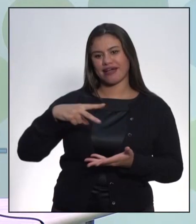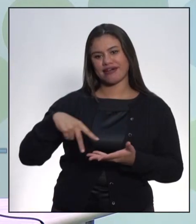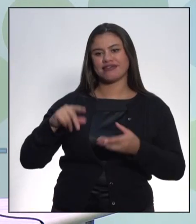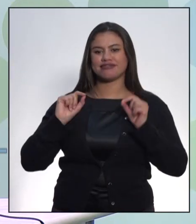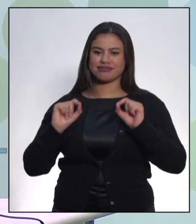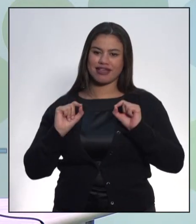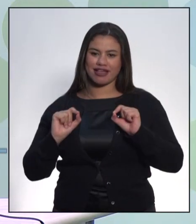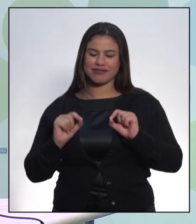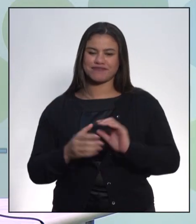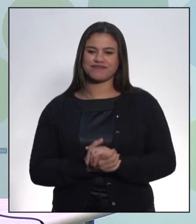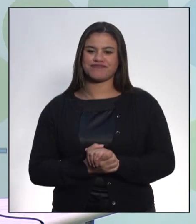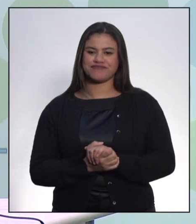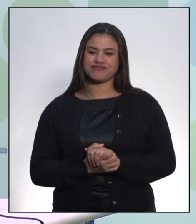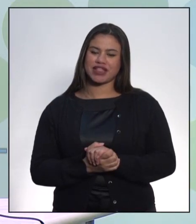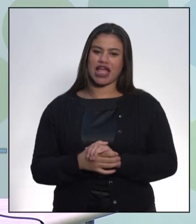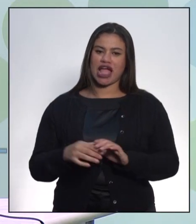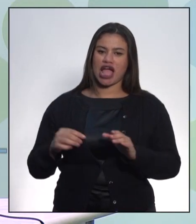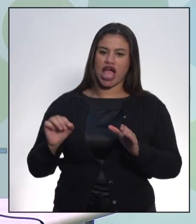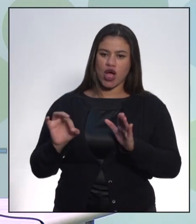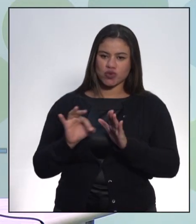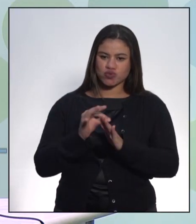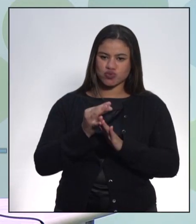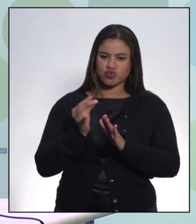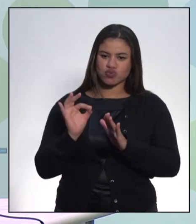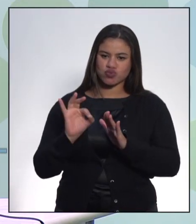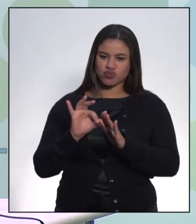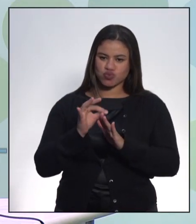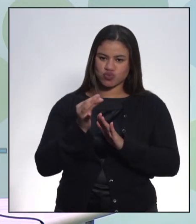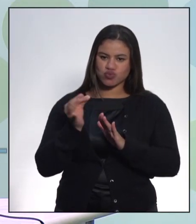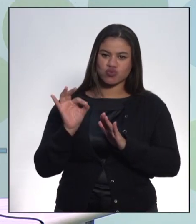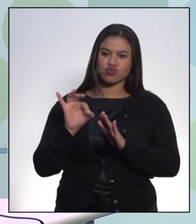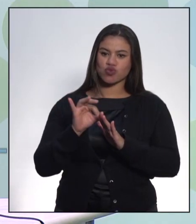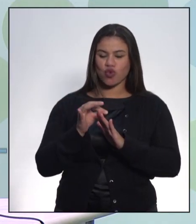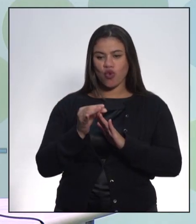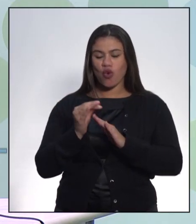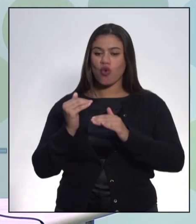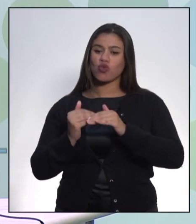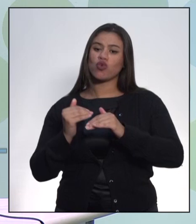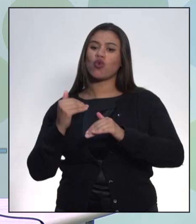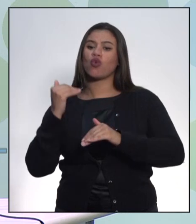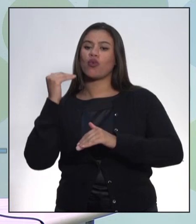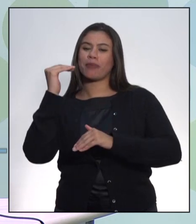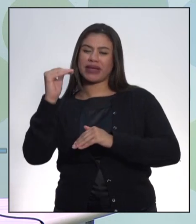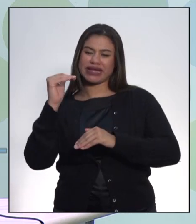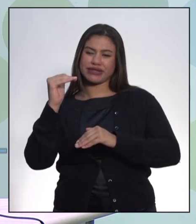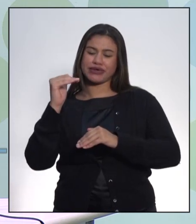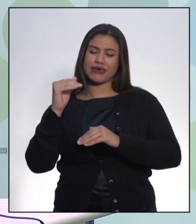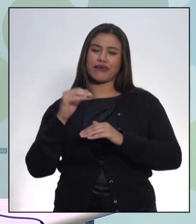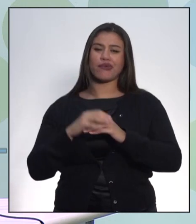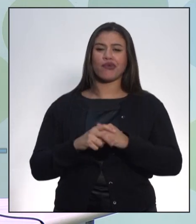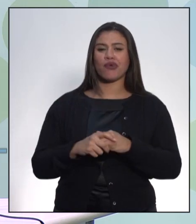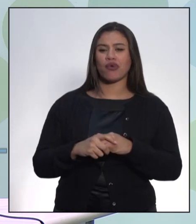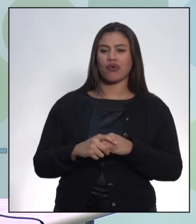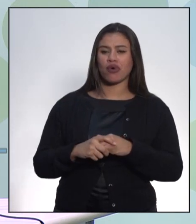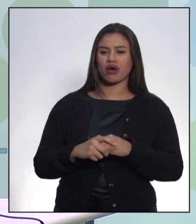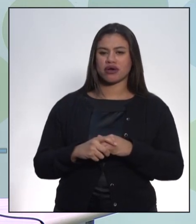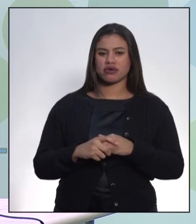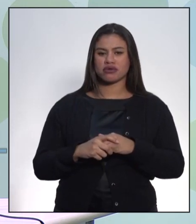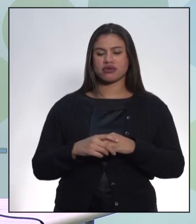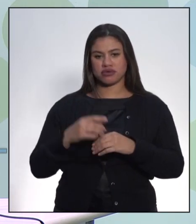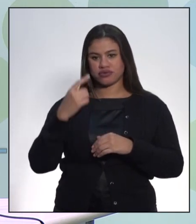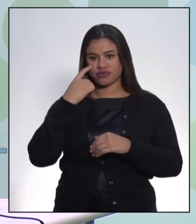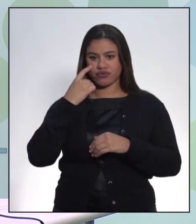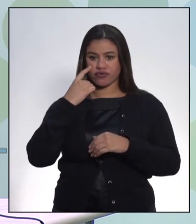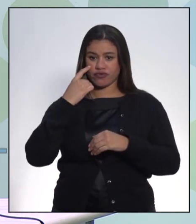é qual das duas irá ao baile? Qual das duas é superior, né? Para sabermos quem é